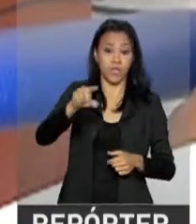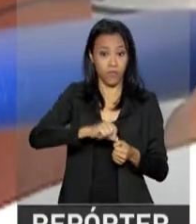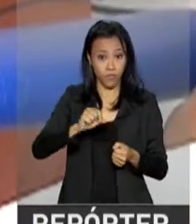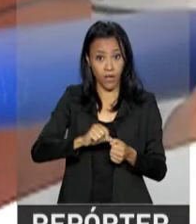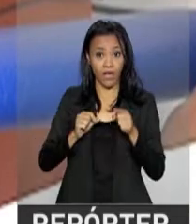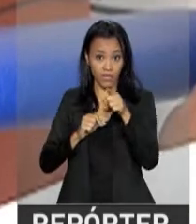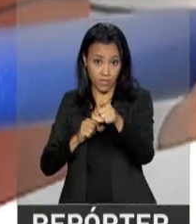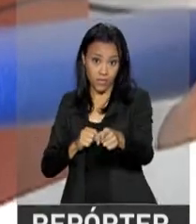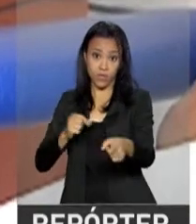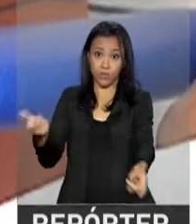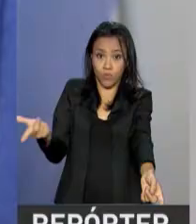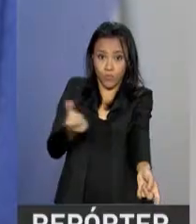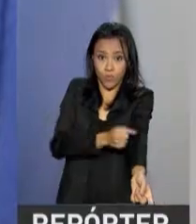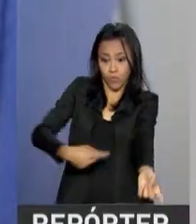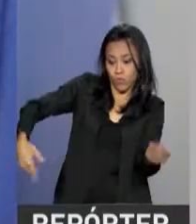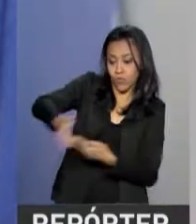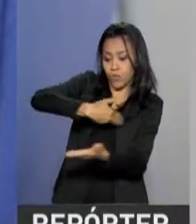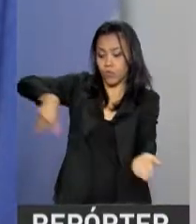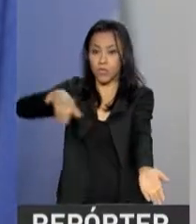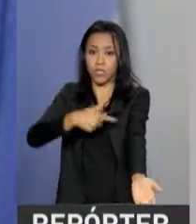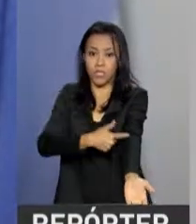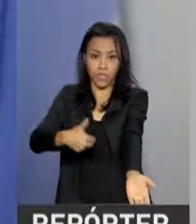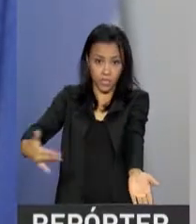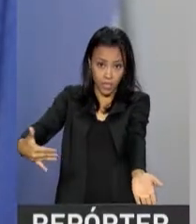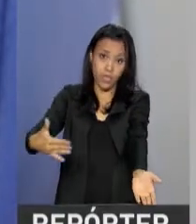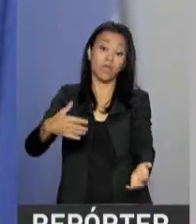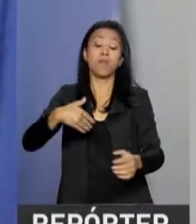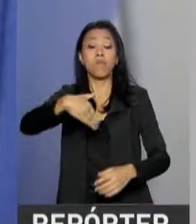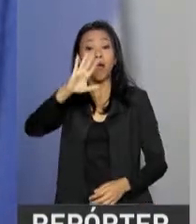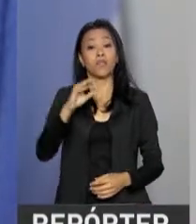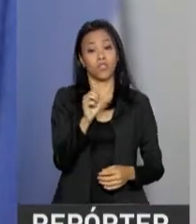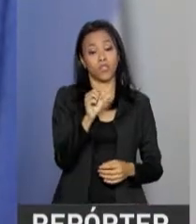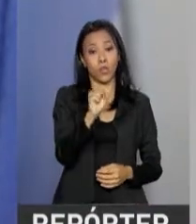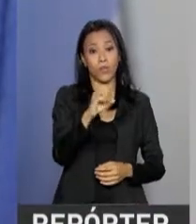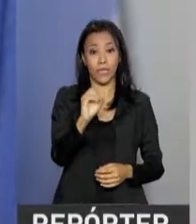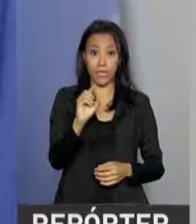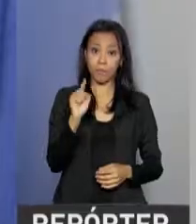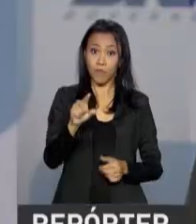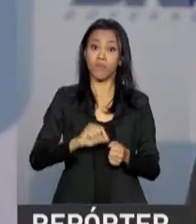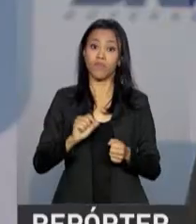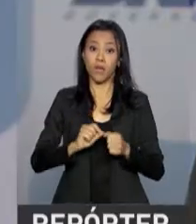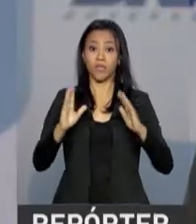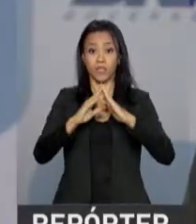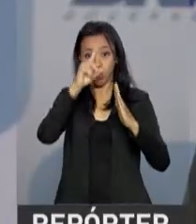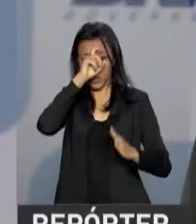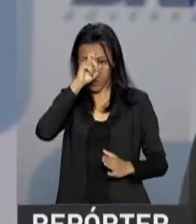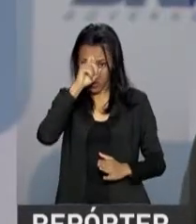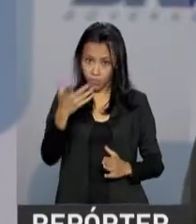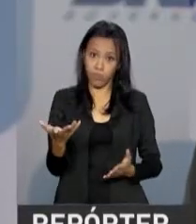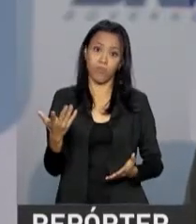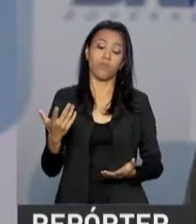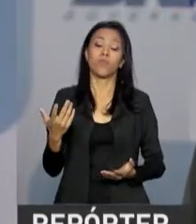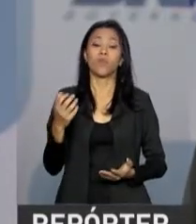tratamento de terapia renal substitutiva no país mais de 80 mil fazem na rede pública o pagamento deste